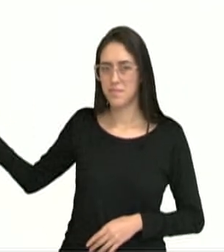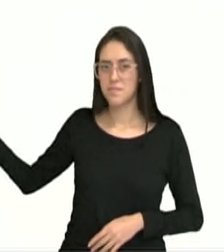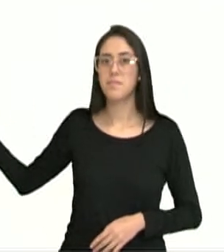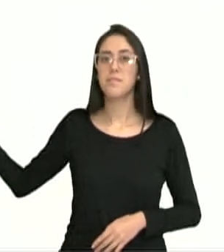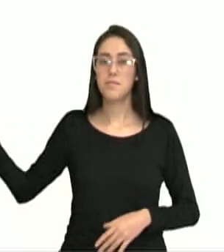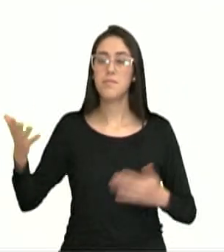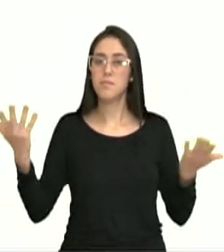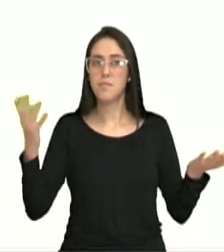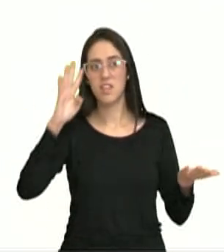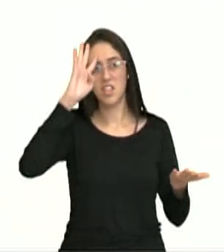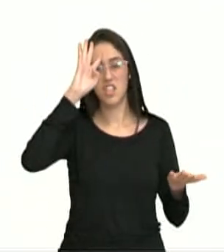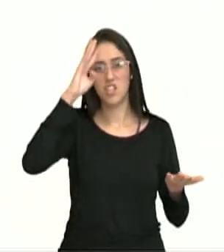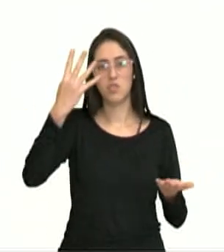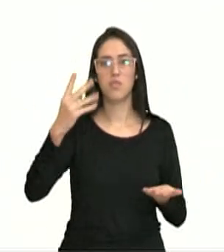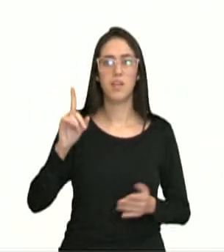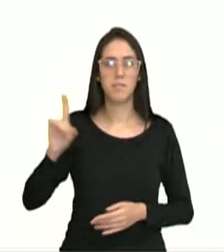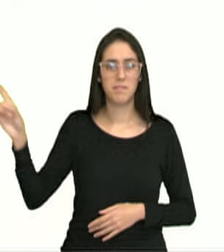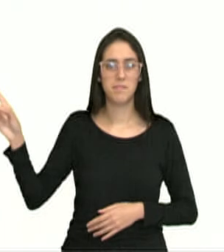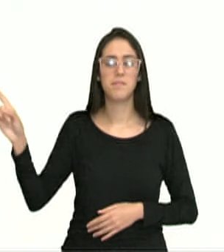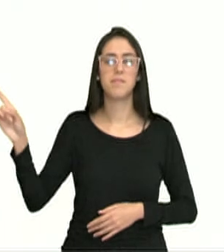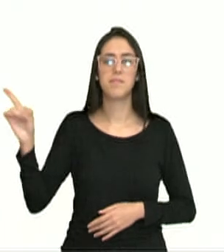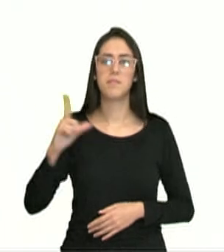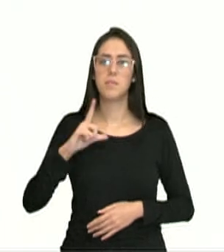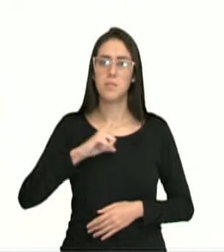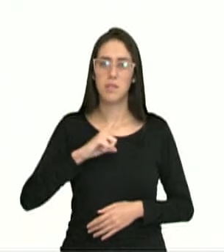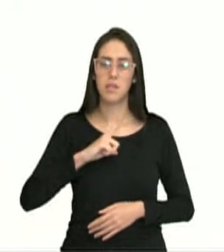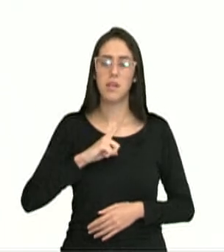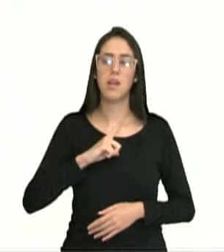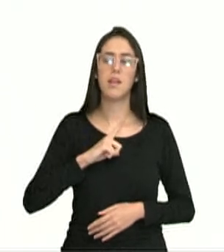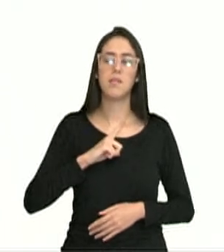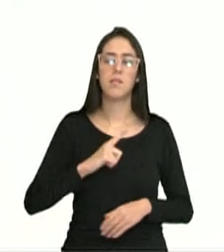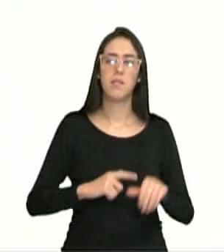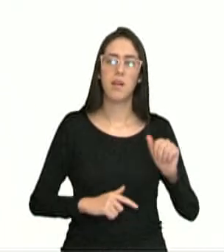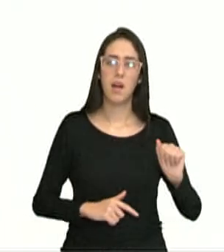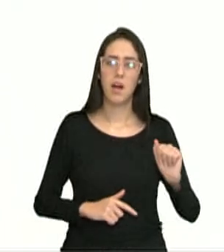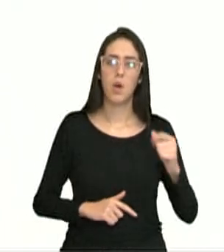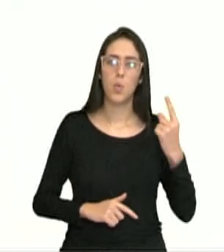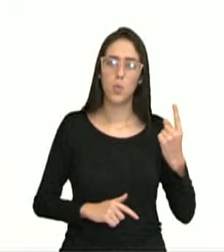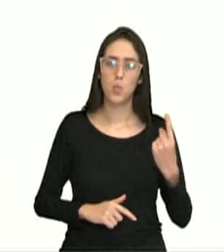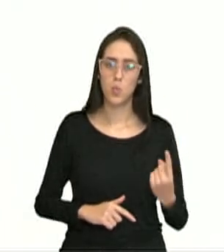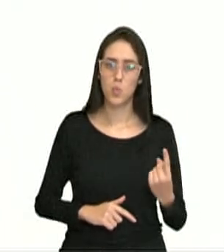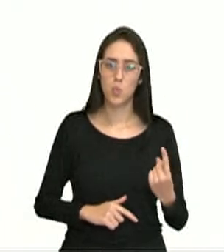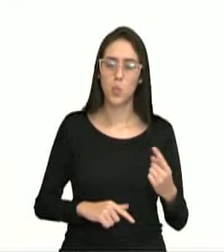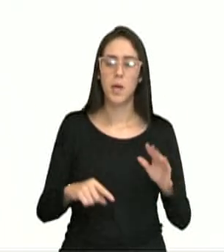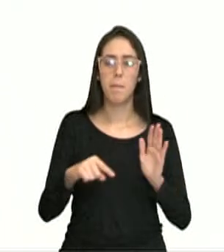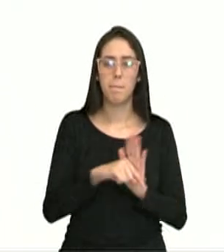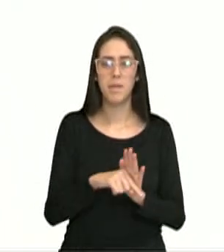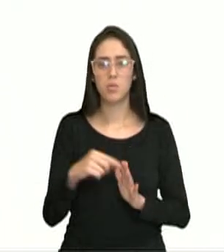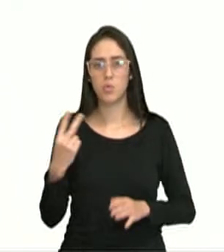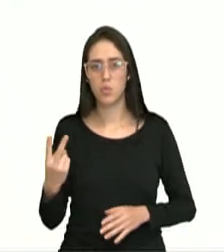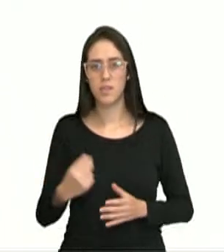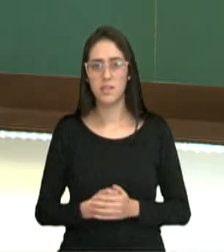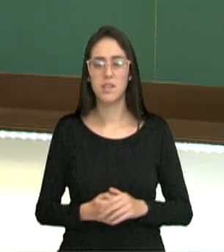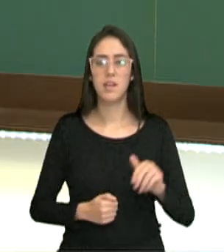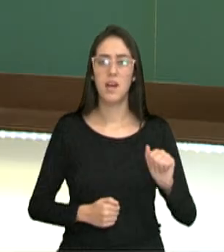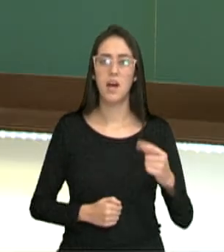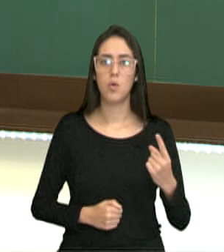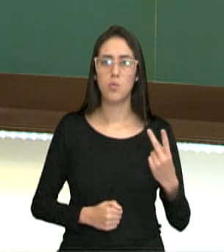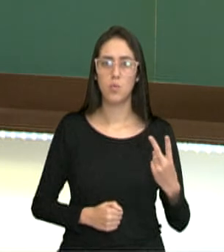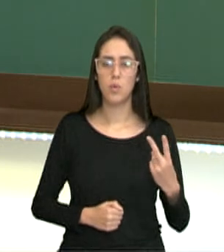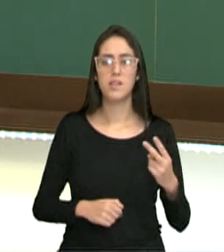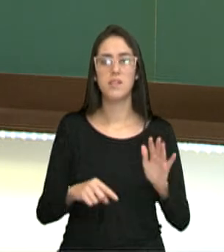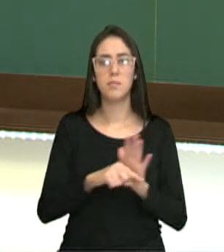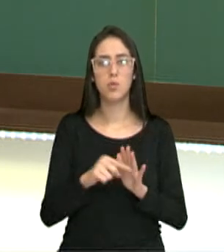Então, resolvendo a lei de formação, eu fiquei com A1, 1, menos 2, A1, 2, menos